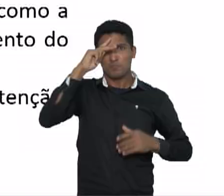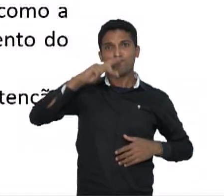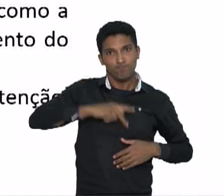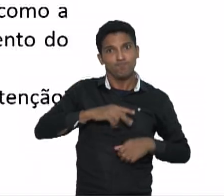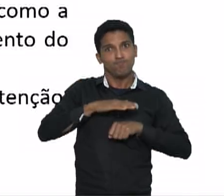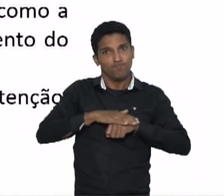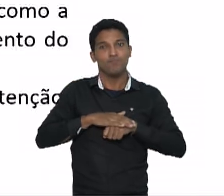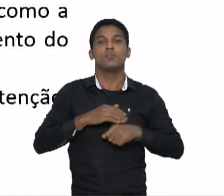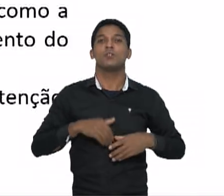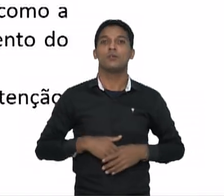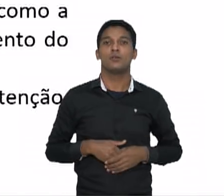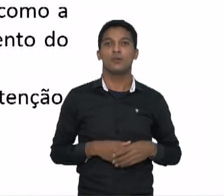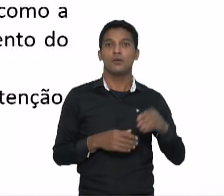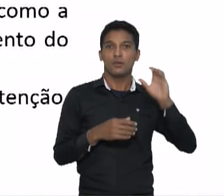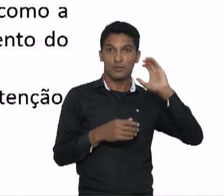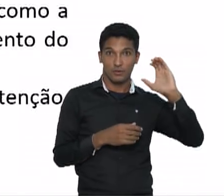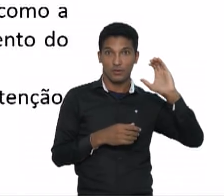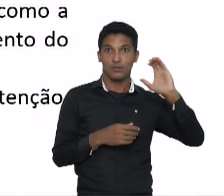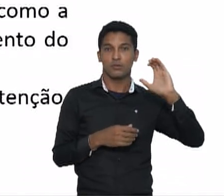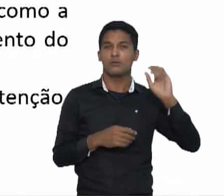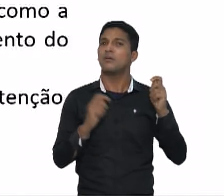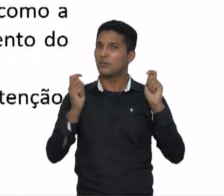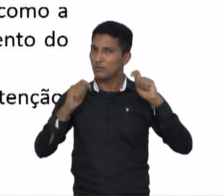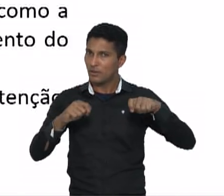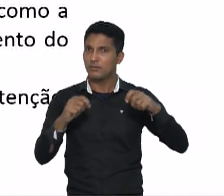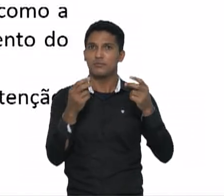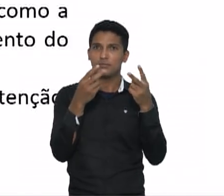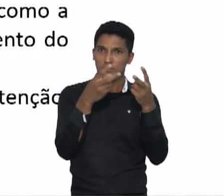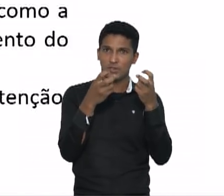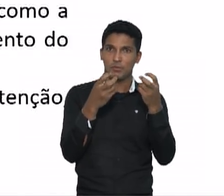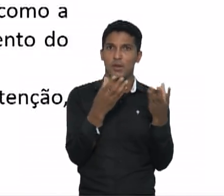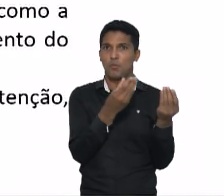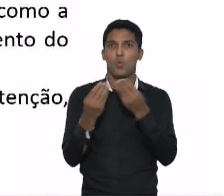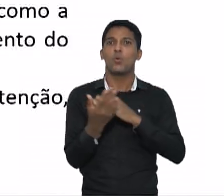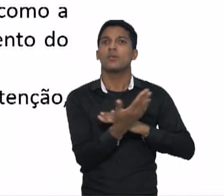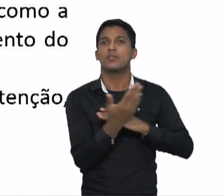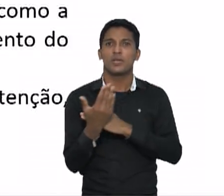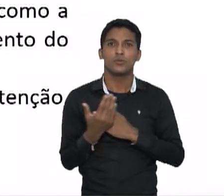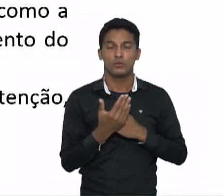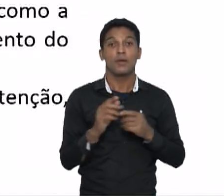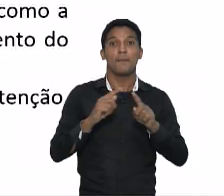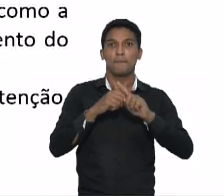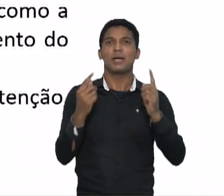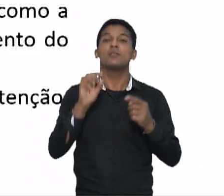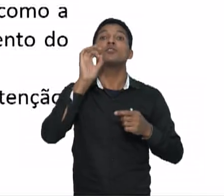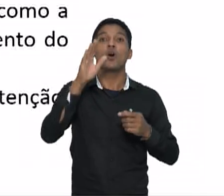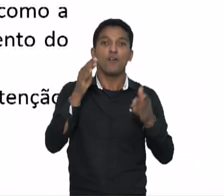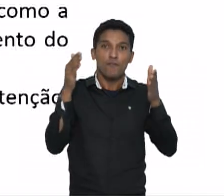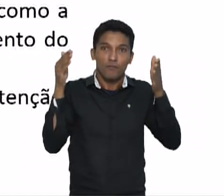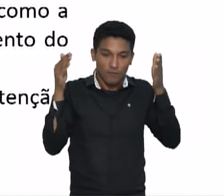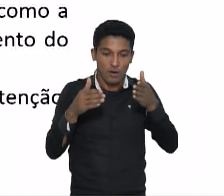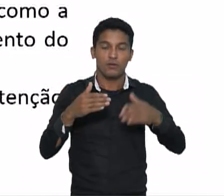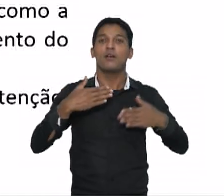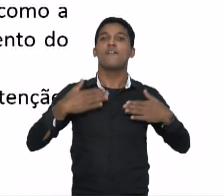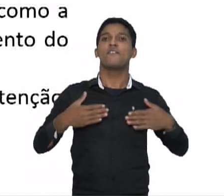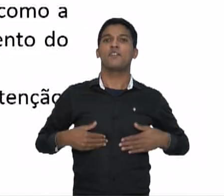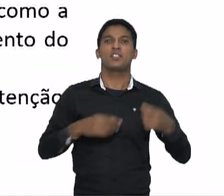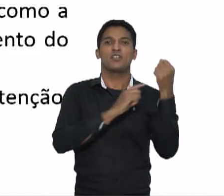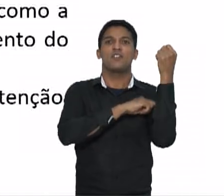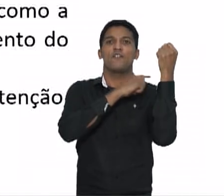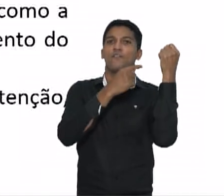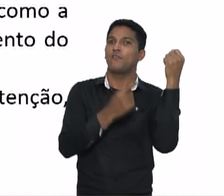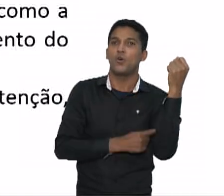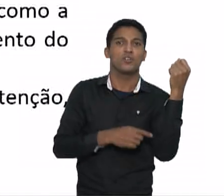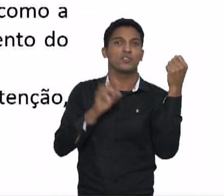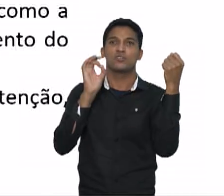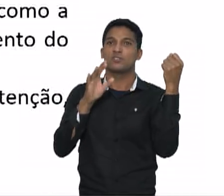Alternativa C. Podemos perceber muitos benefícios, mas apenas físicos, como a melhora da força, da flexibilidade,